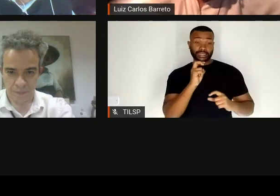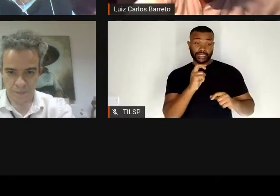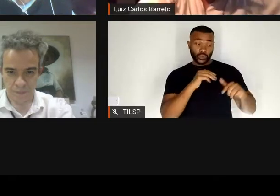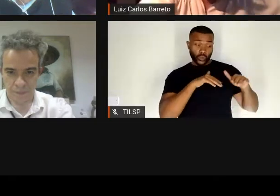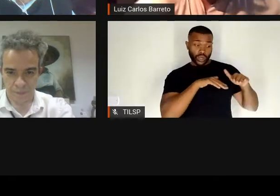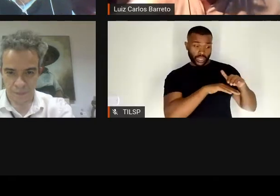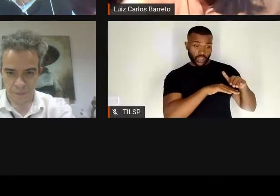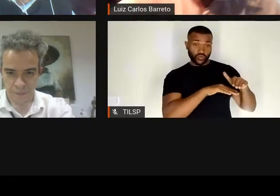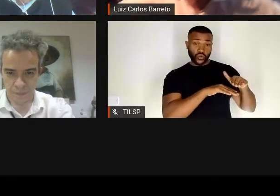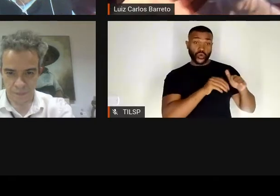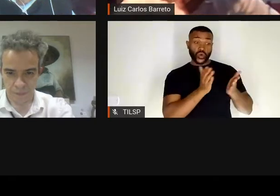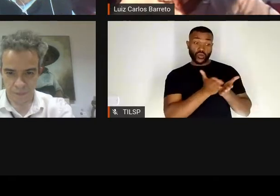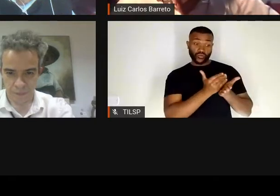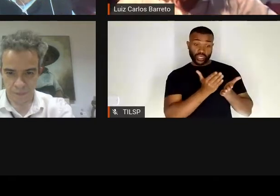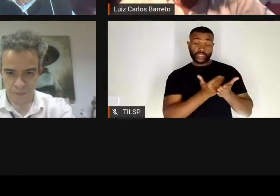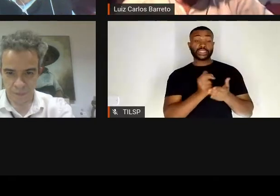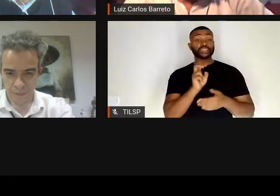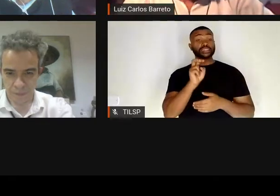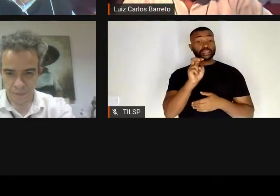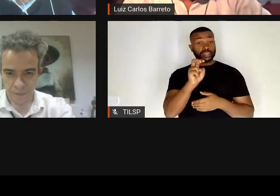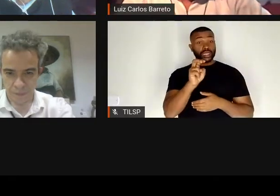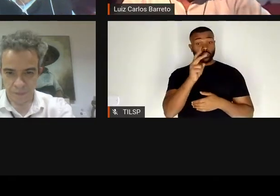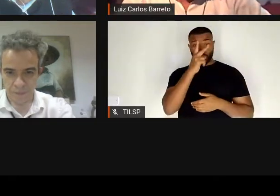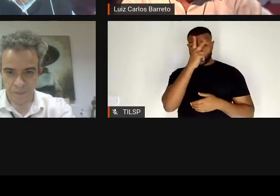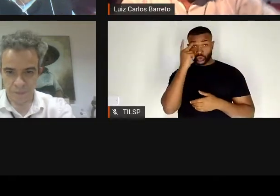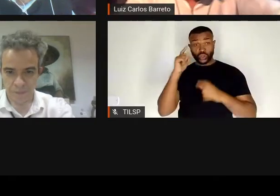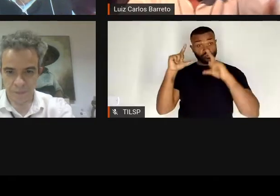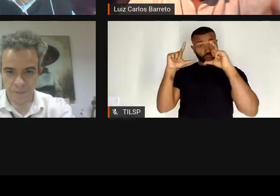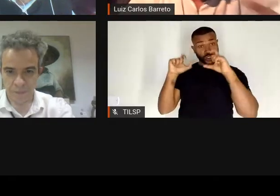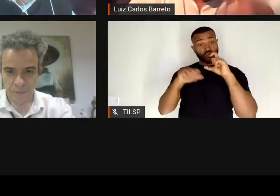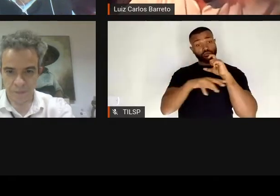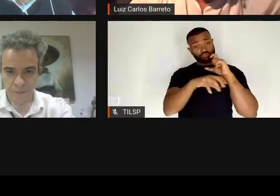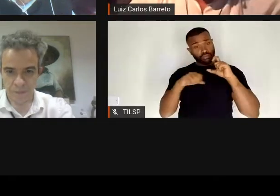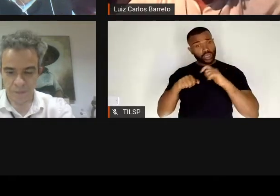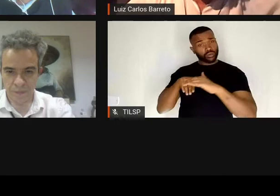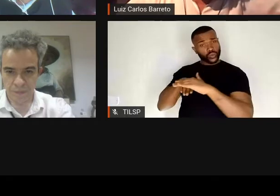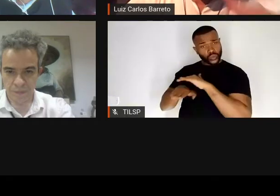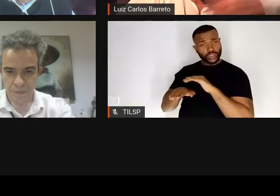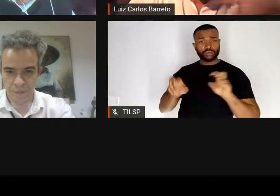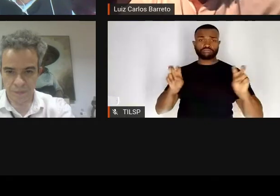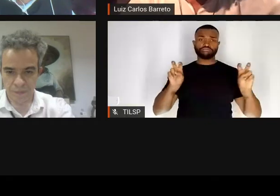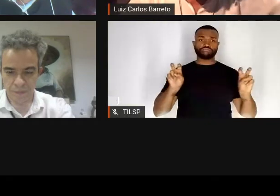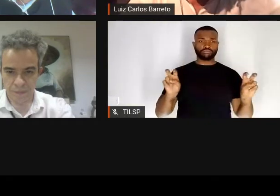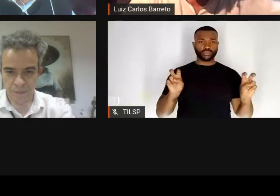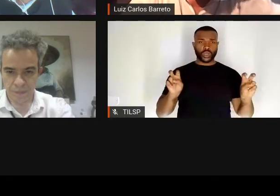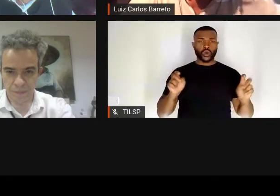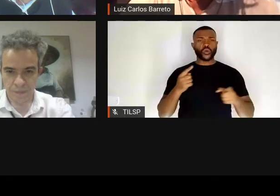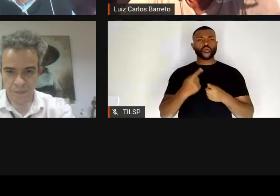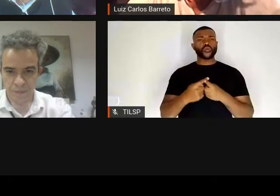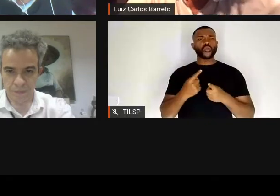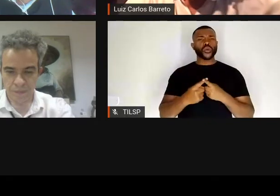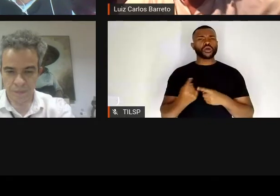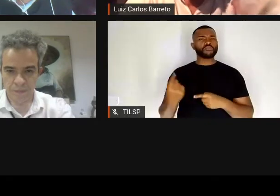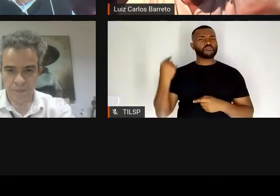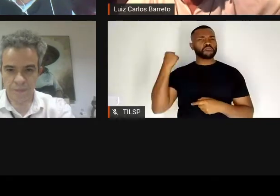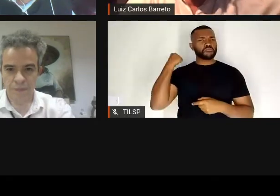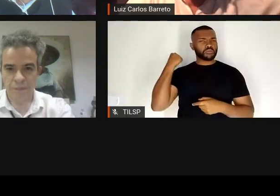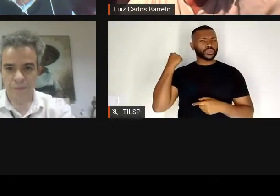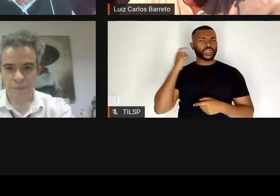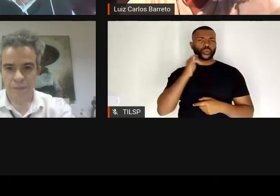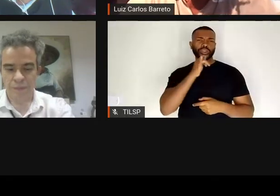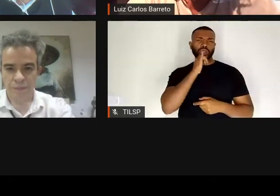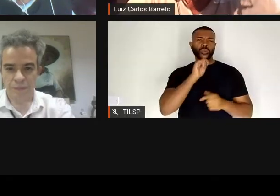e 5 o fotógrafo se apoderava. Porque na época não existia muito a lei